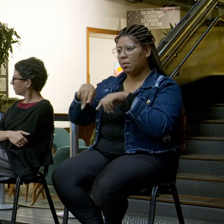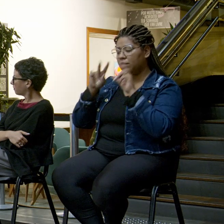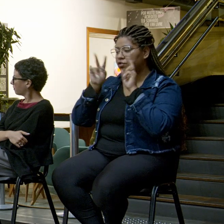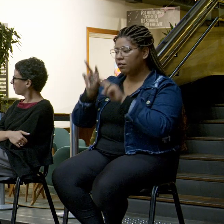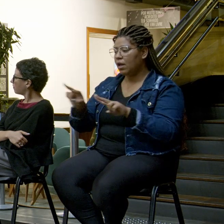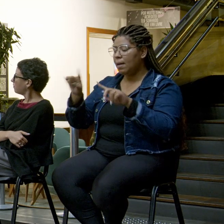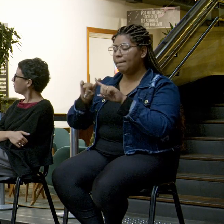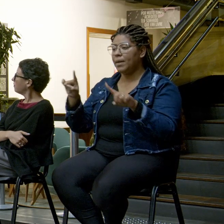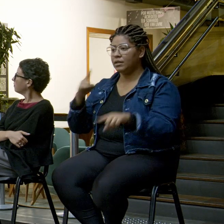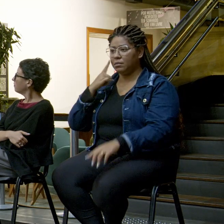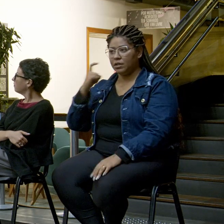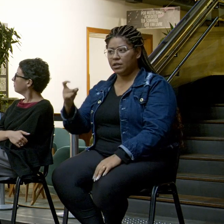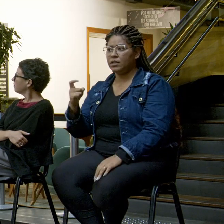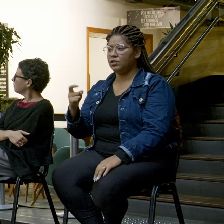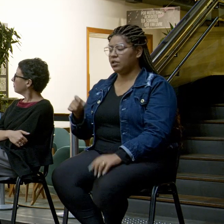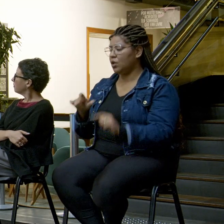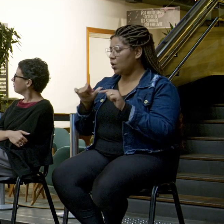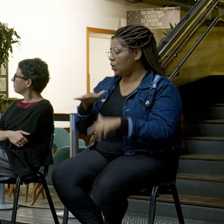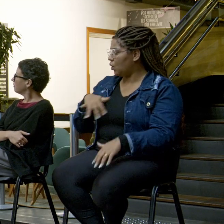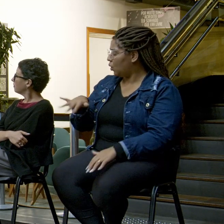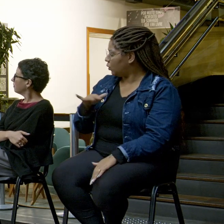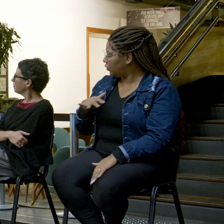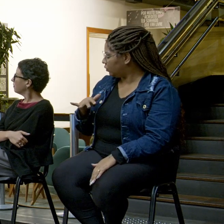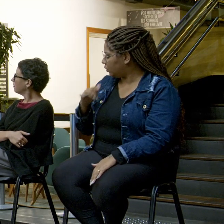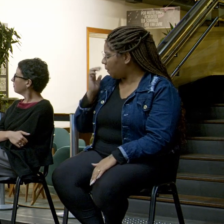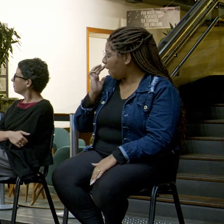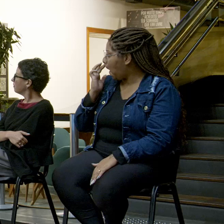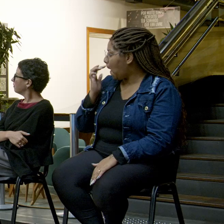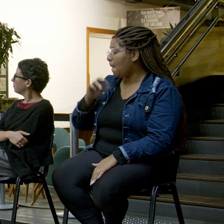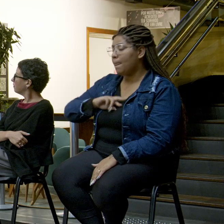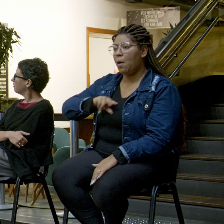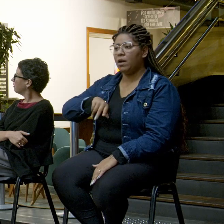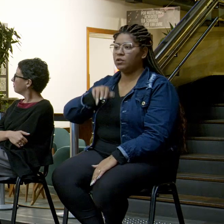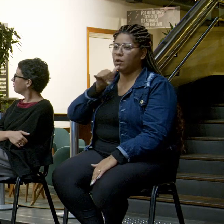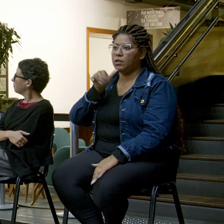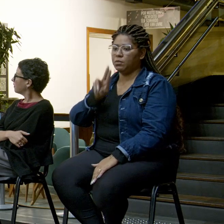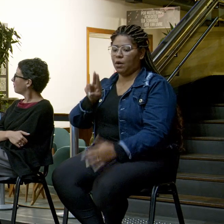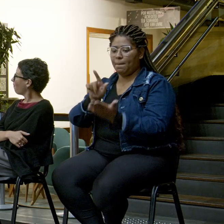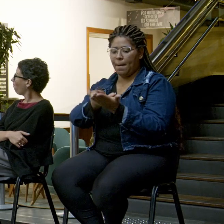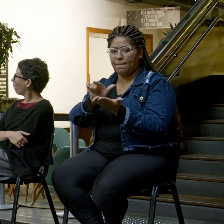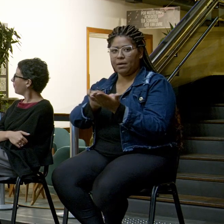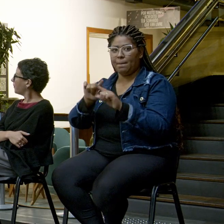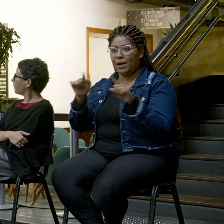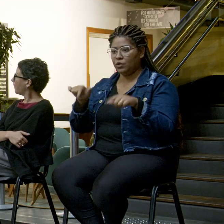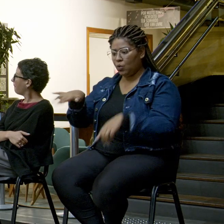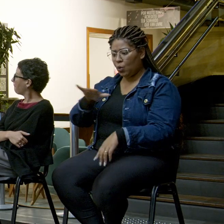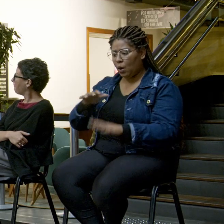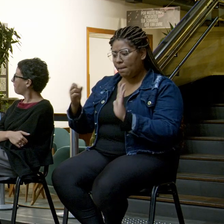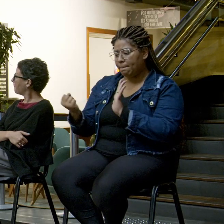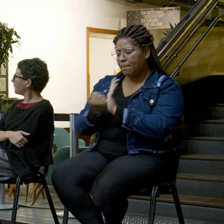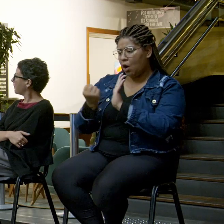interessante, mas acho que tem esse lugar do papel não como uma superfície, assim, mas como um território, como